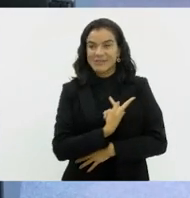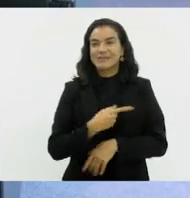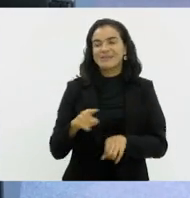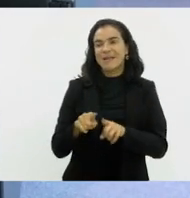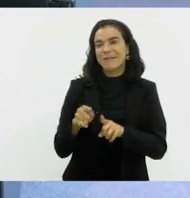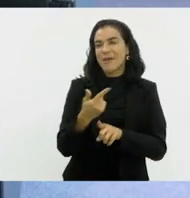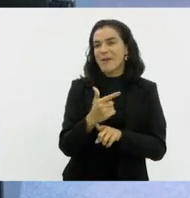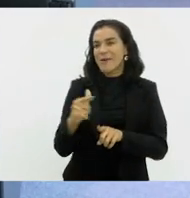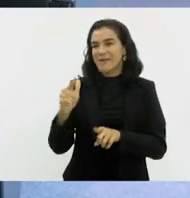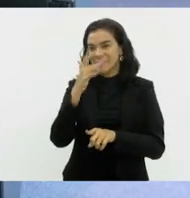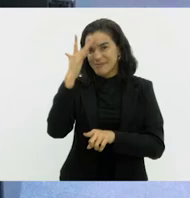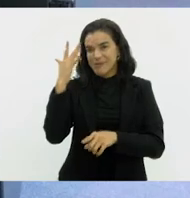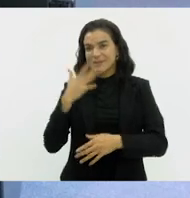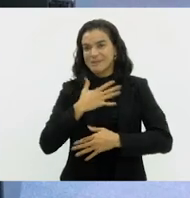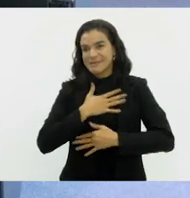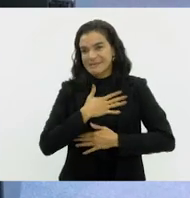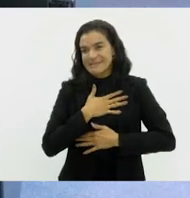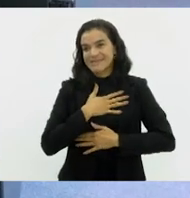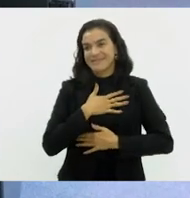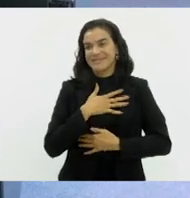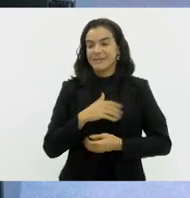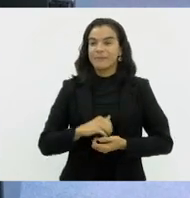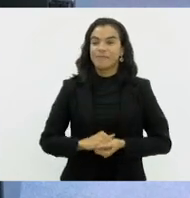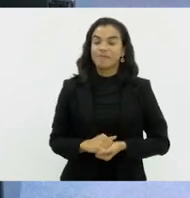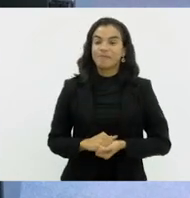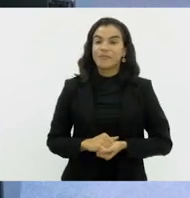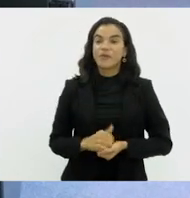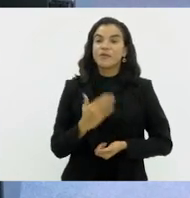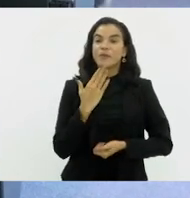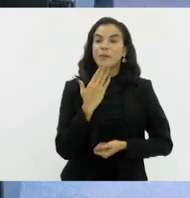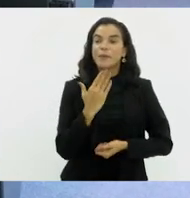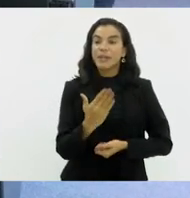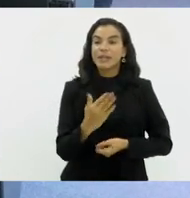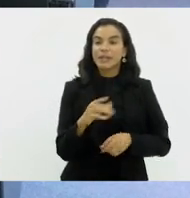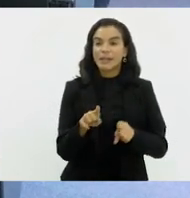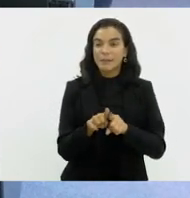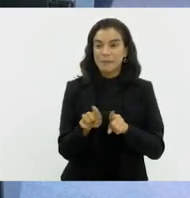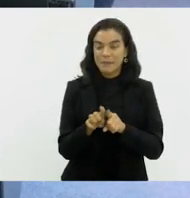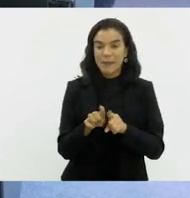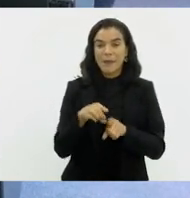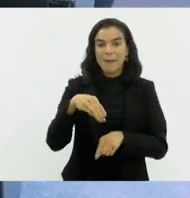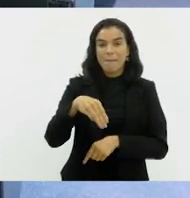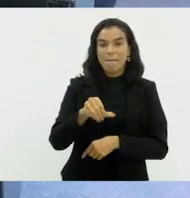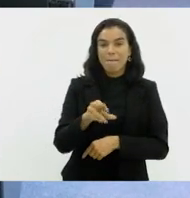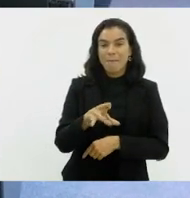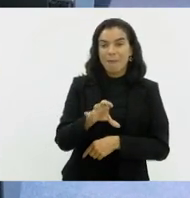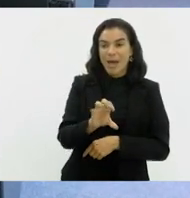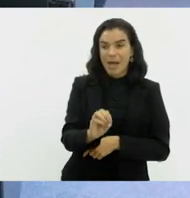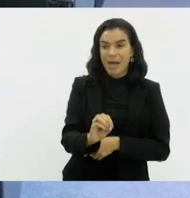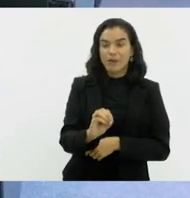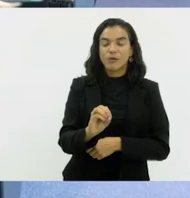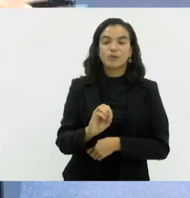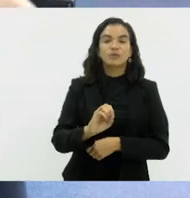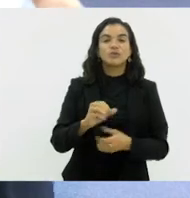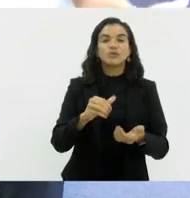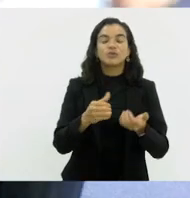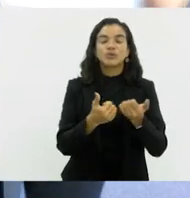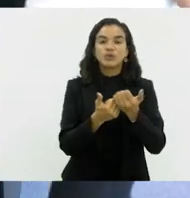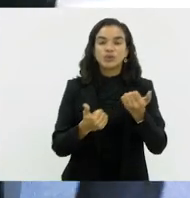pessoas presentes nesse auditório. Eu queria pedir para estar conosco o doutor Mário Sérgio Ribeiro, subsecretário de